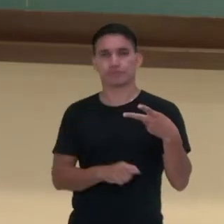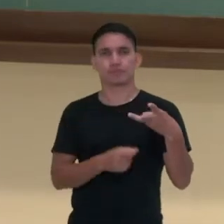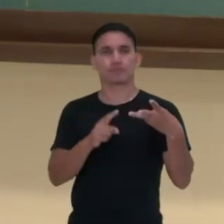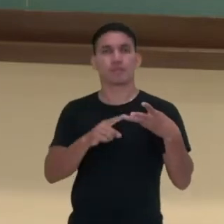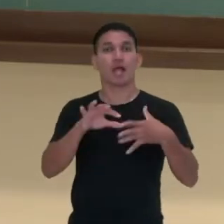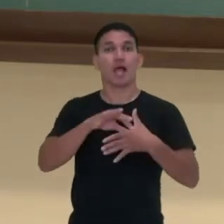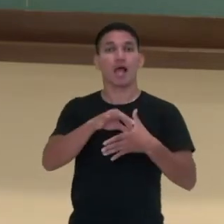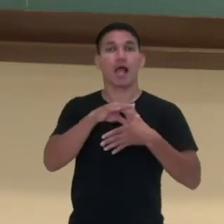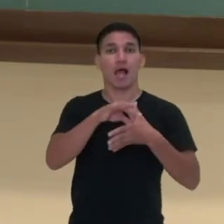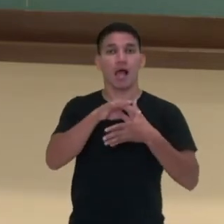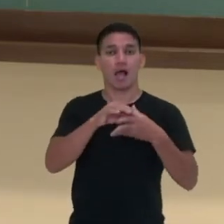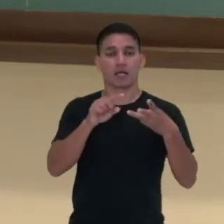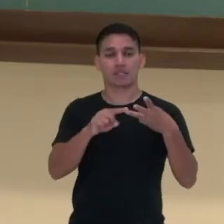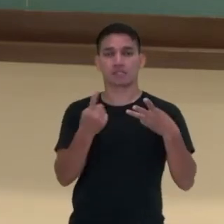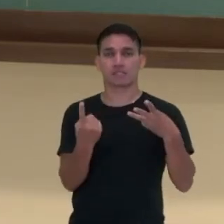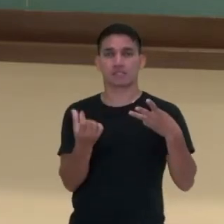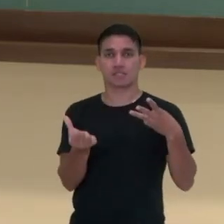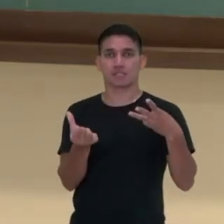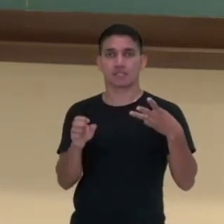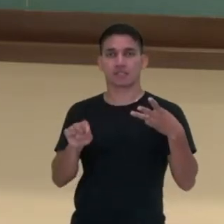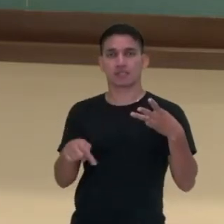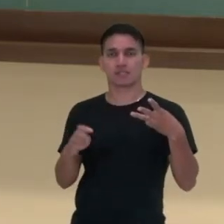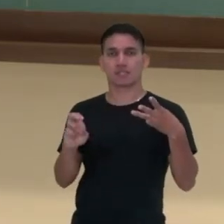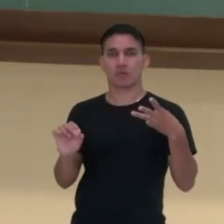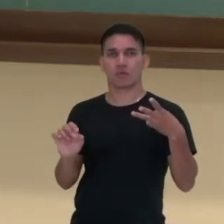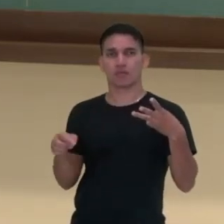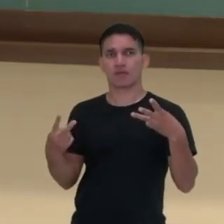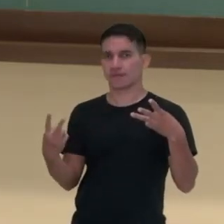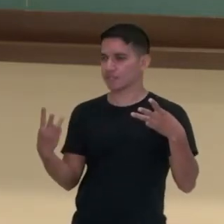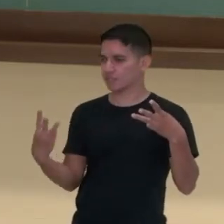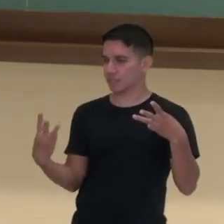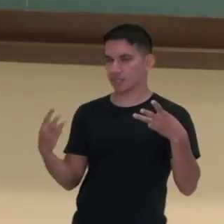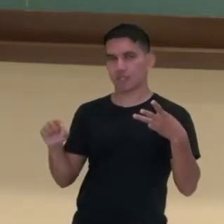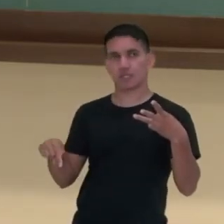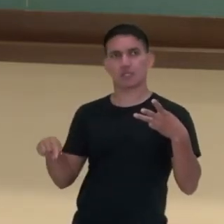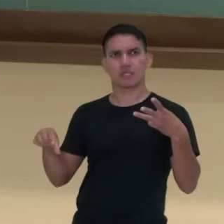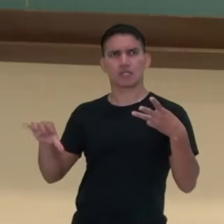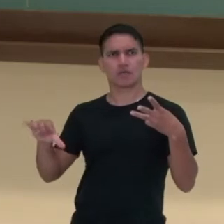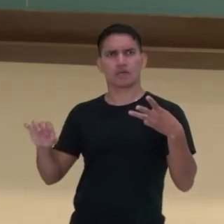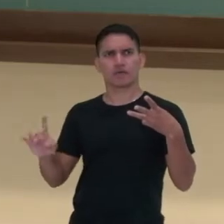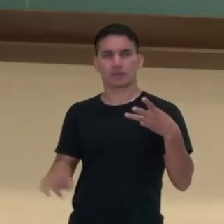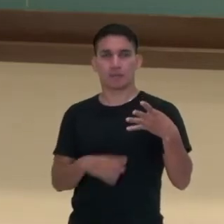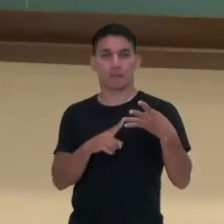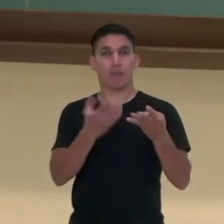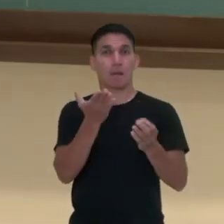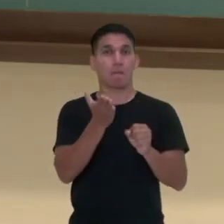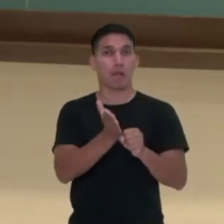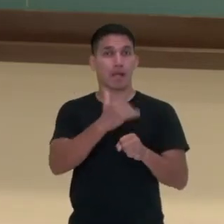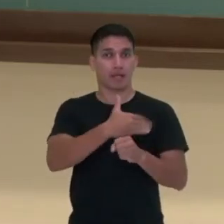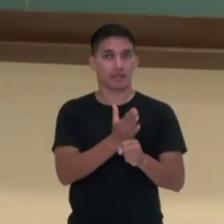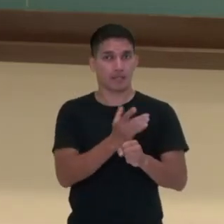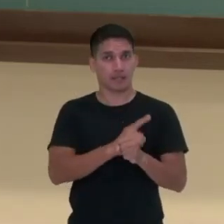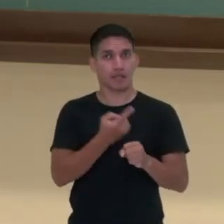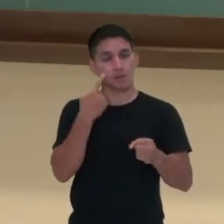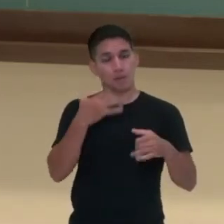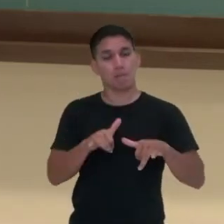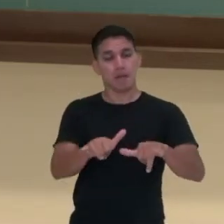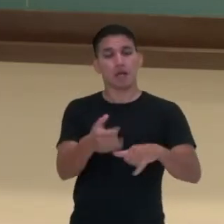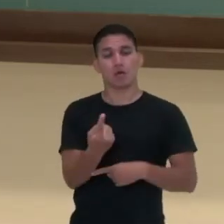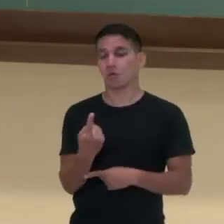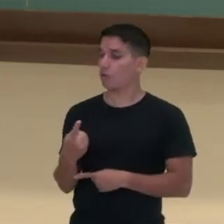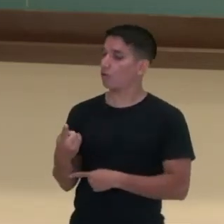Carne, 16,50 no mercado 1, 23,90 no mercado 2. Batata, 4,60 o quilo no mercado 1